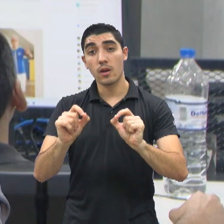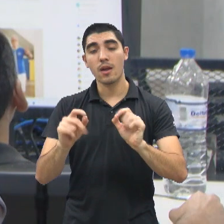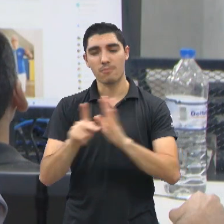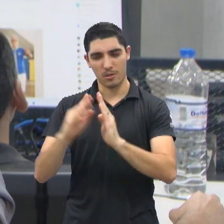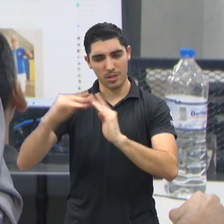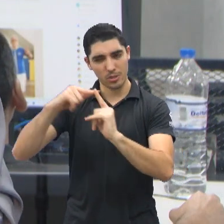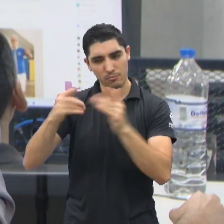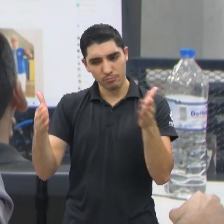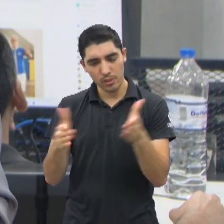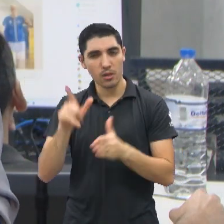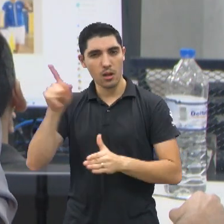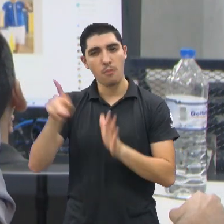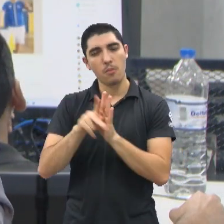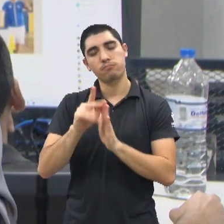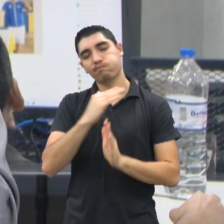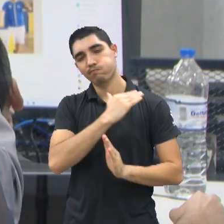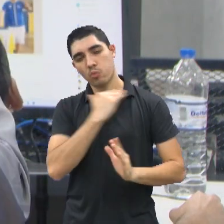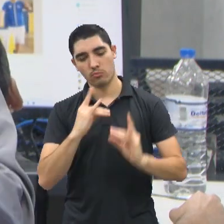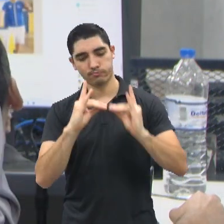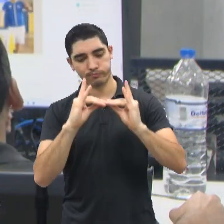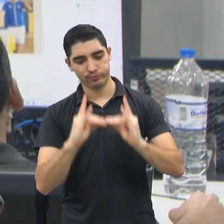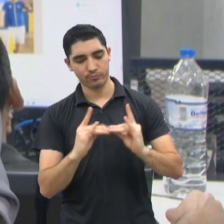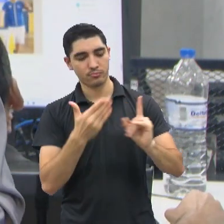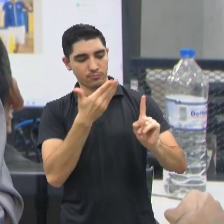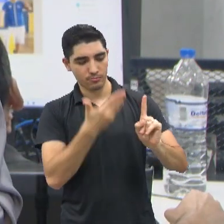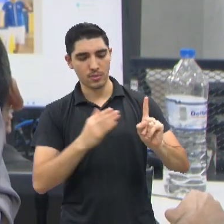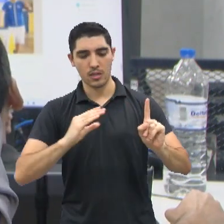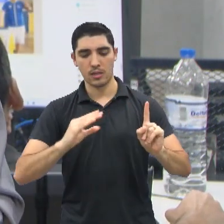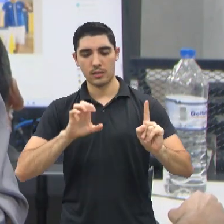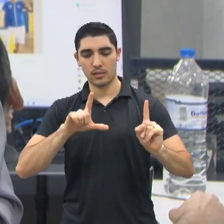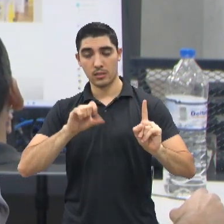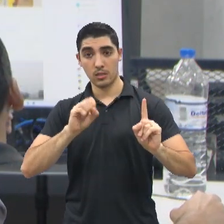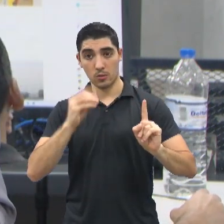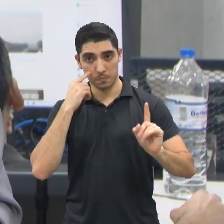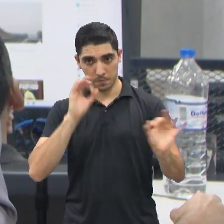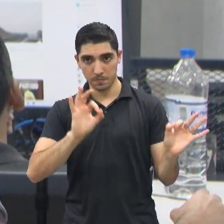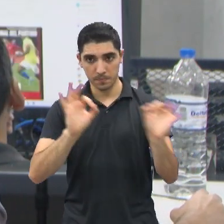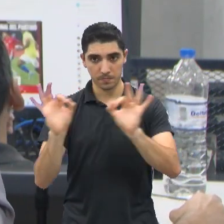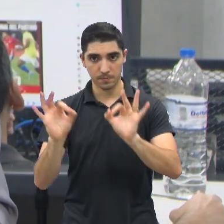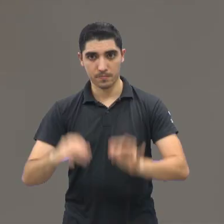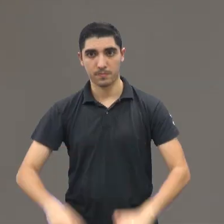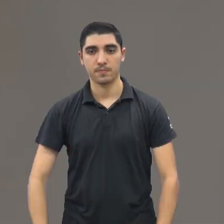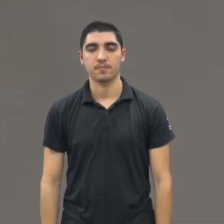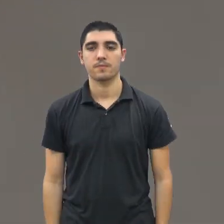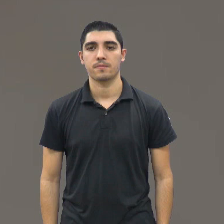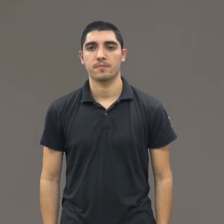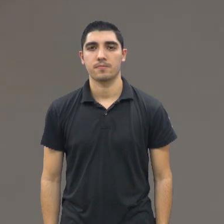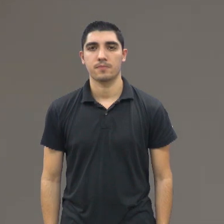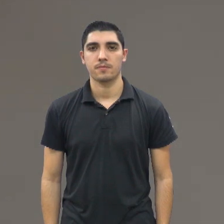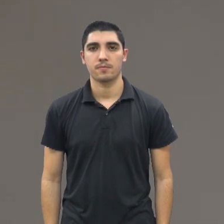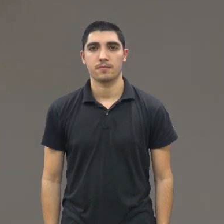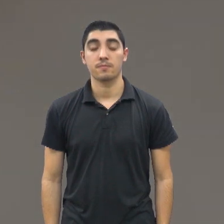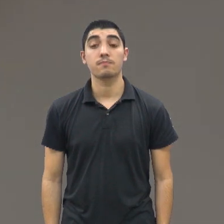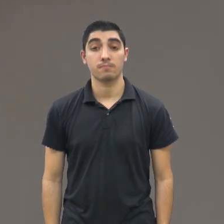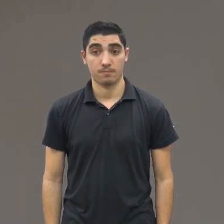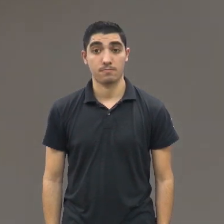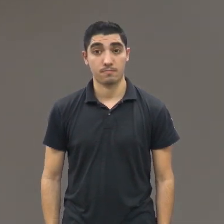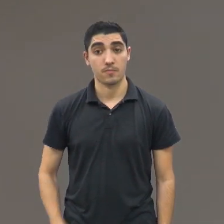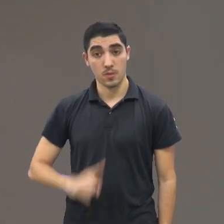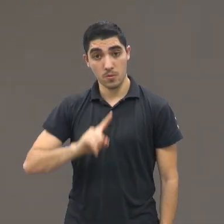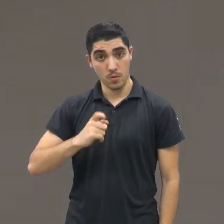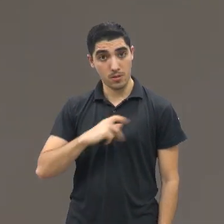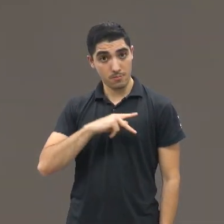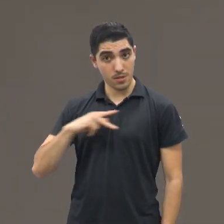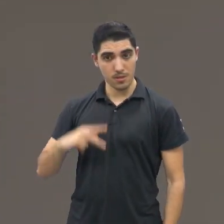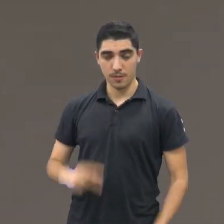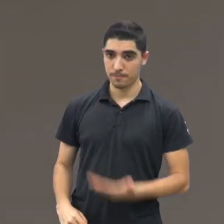feitas então a Celso Monteiro vamos acompanhar na matéria o presidente do São José Esport